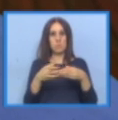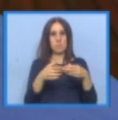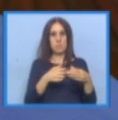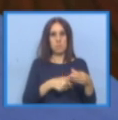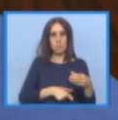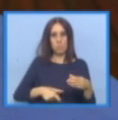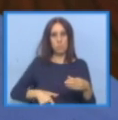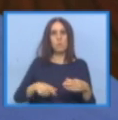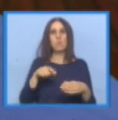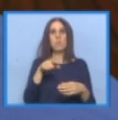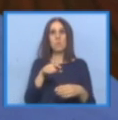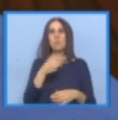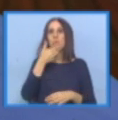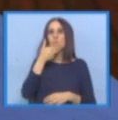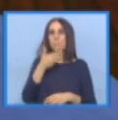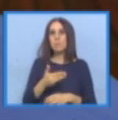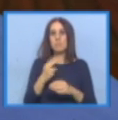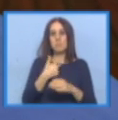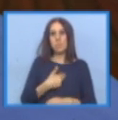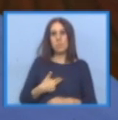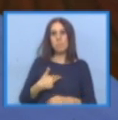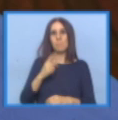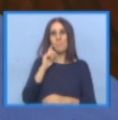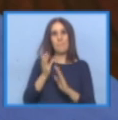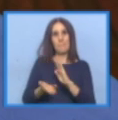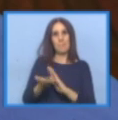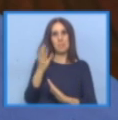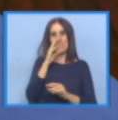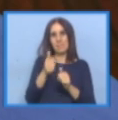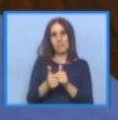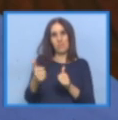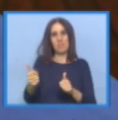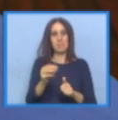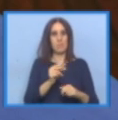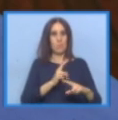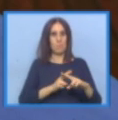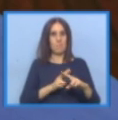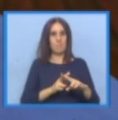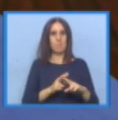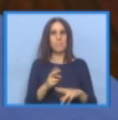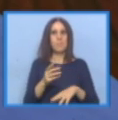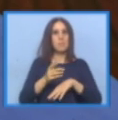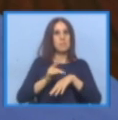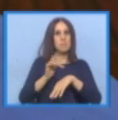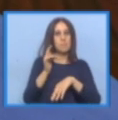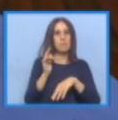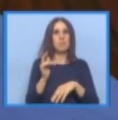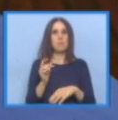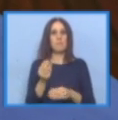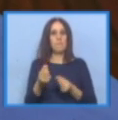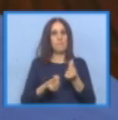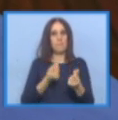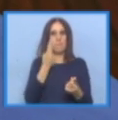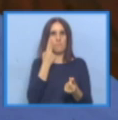mais peso a experiências de cristianismo distantes de Roma, e a sensibilidades e a formas